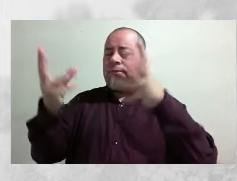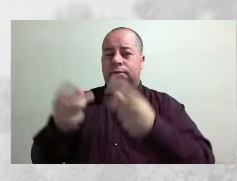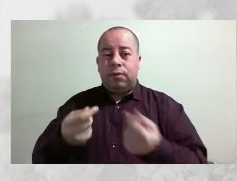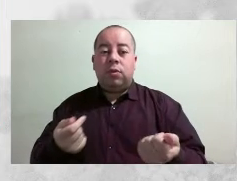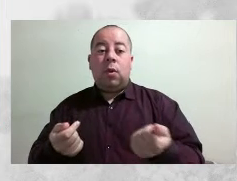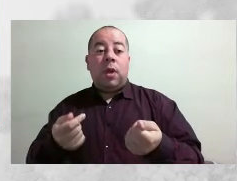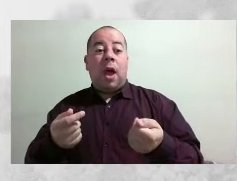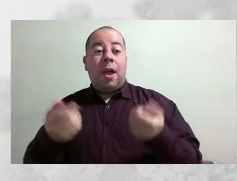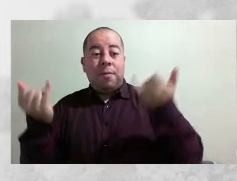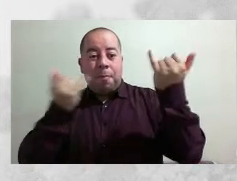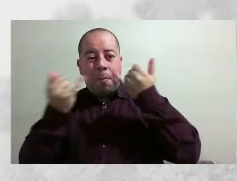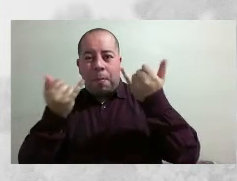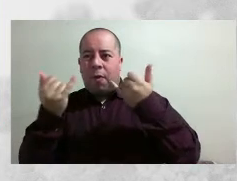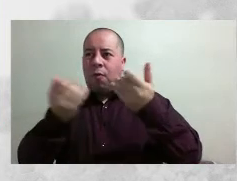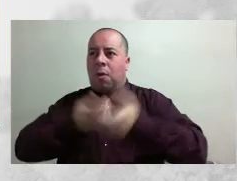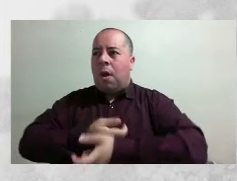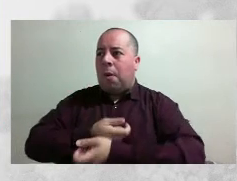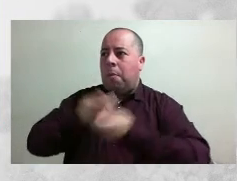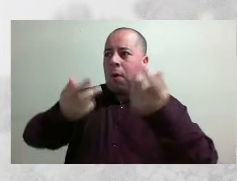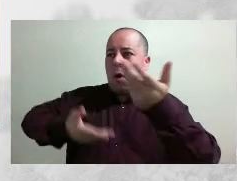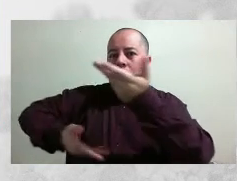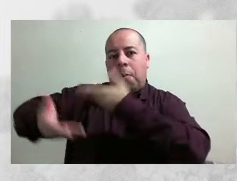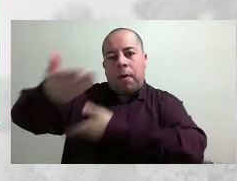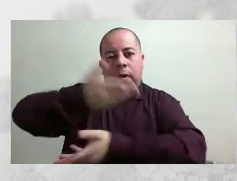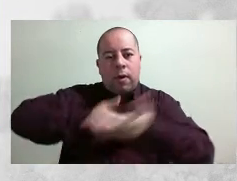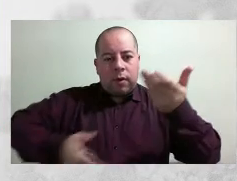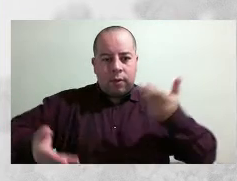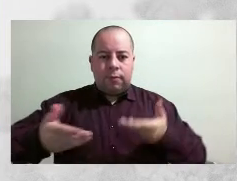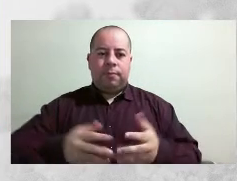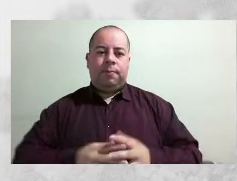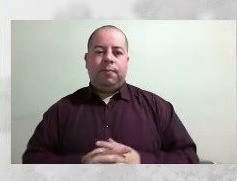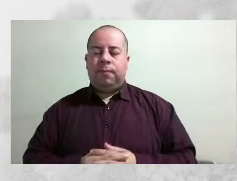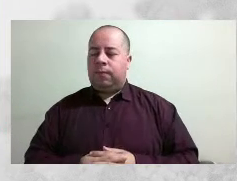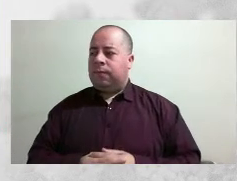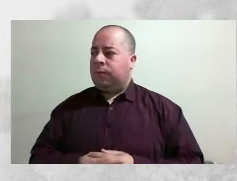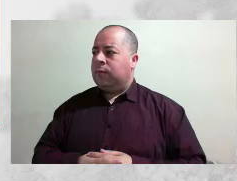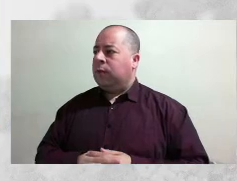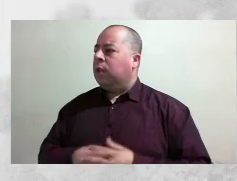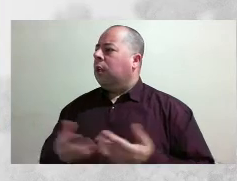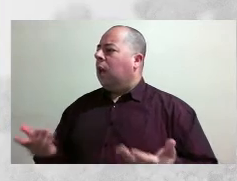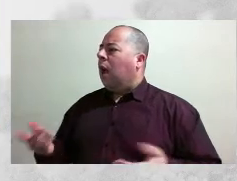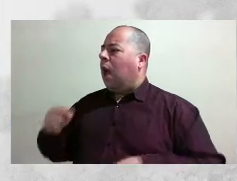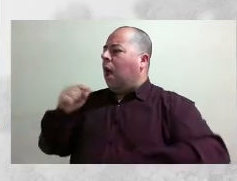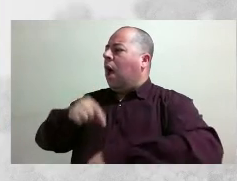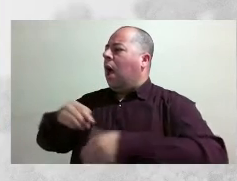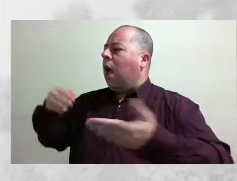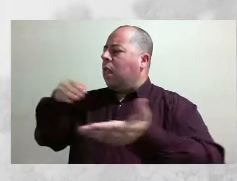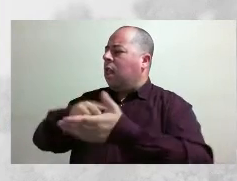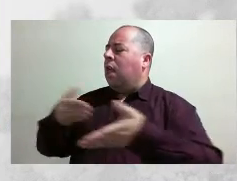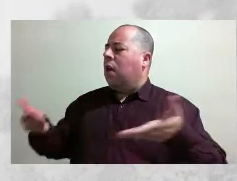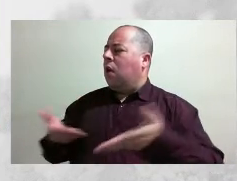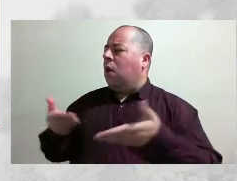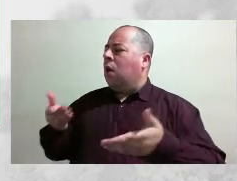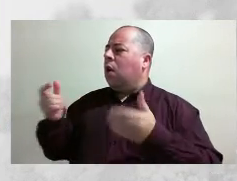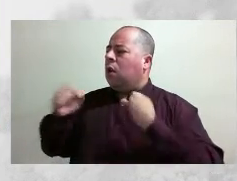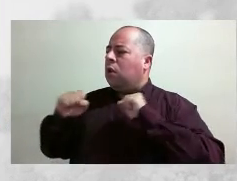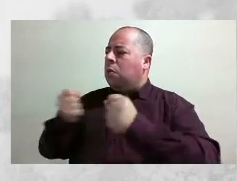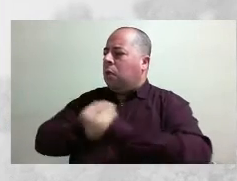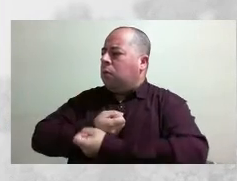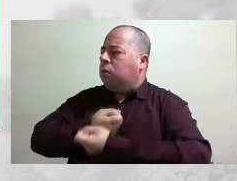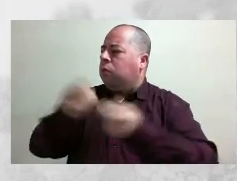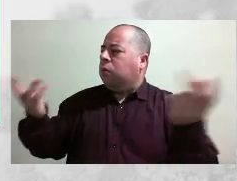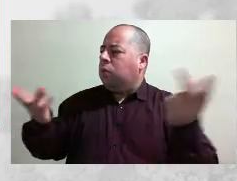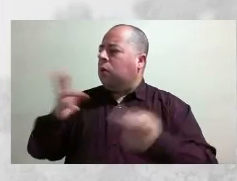material que a gente produz, ele está sendo replicado em outros ambientes também. E até o momento, professor, você